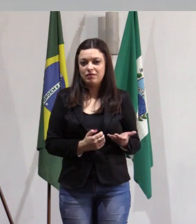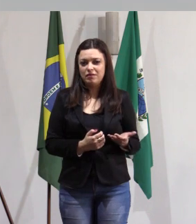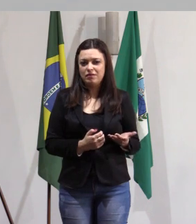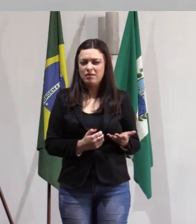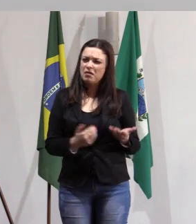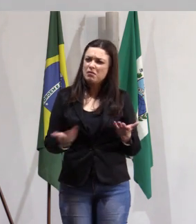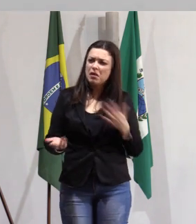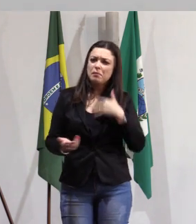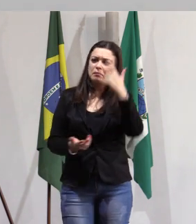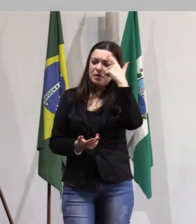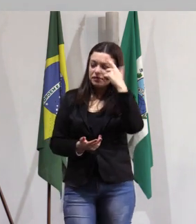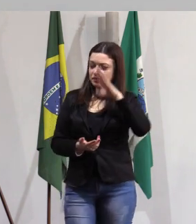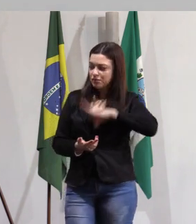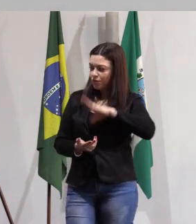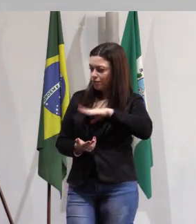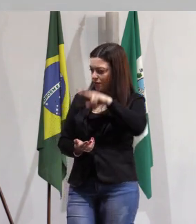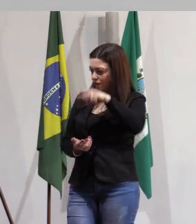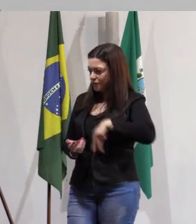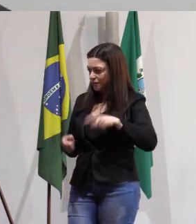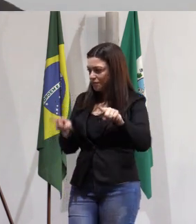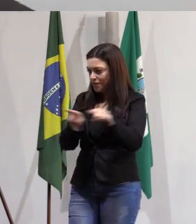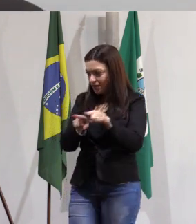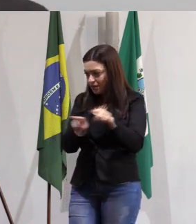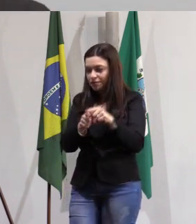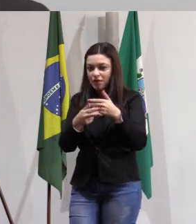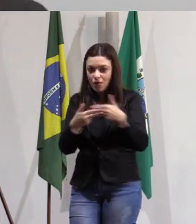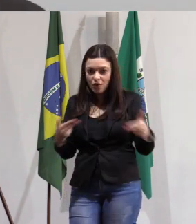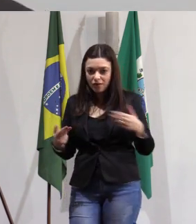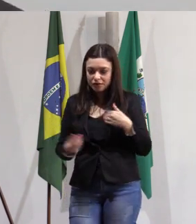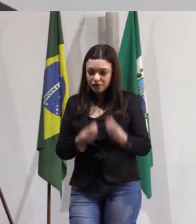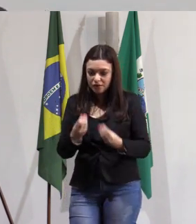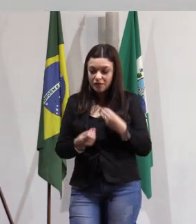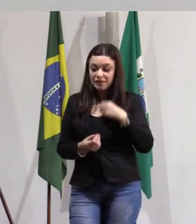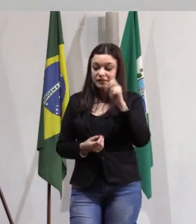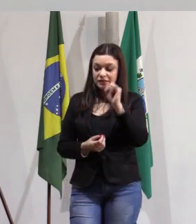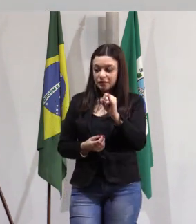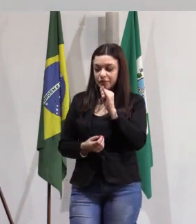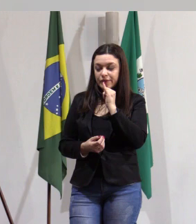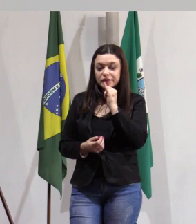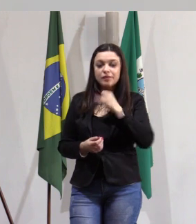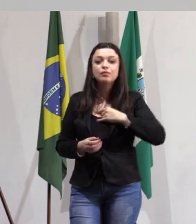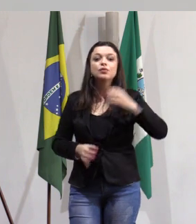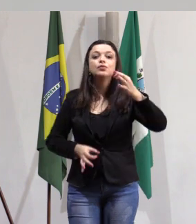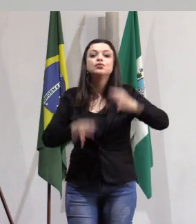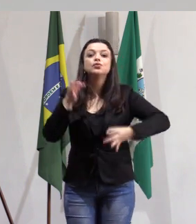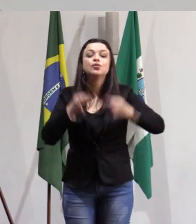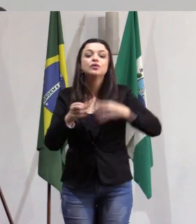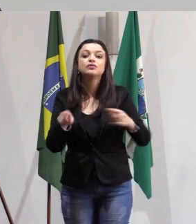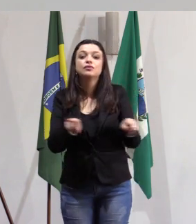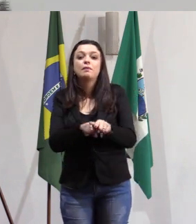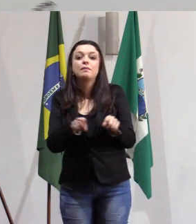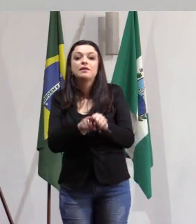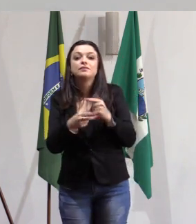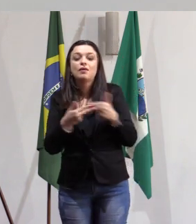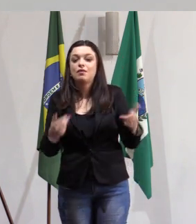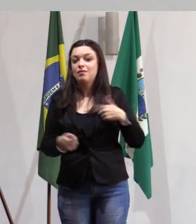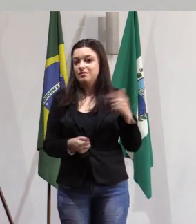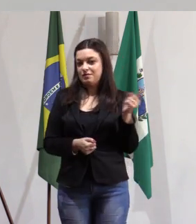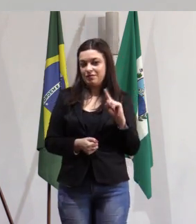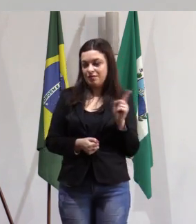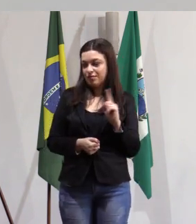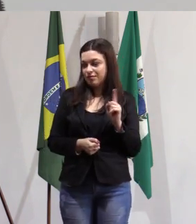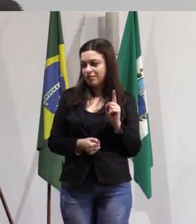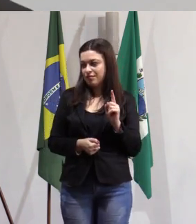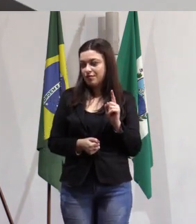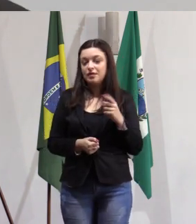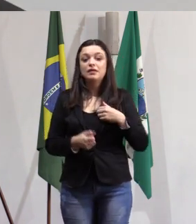coisa? Alguém poderia me perguntar. Eu respondo, não, não são a mesma coisa. Juridicamente não são a mesma coisa. Ambas têm a flexibilidade